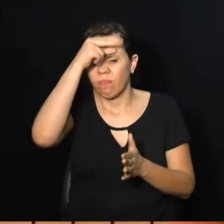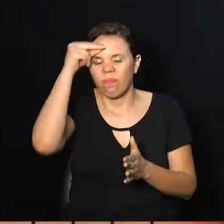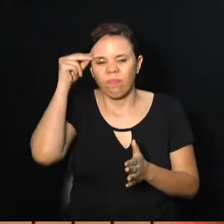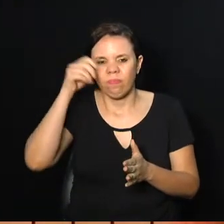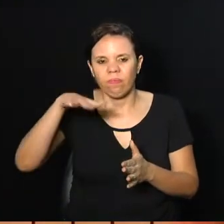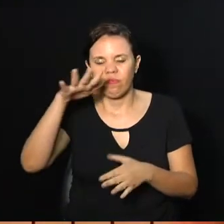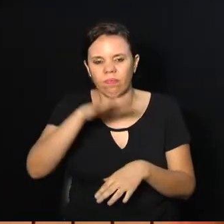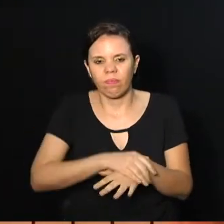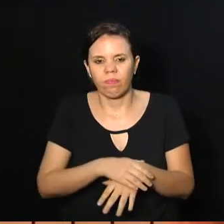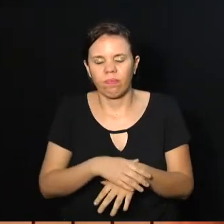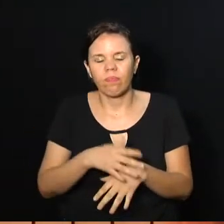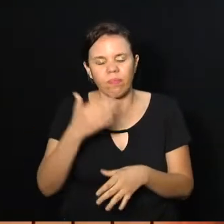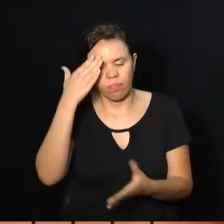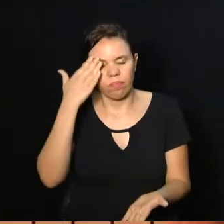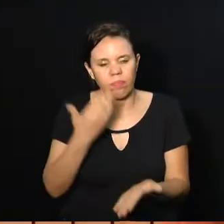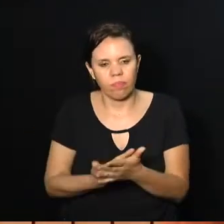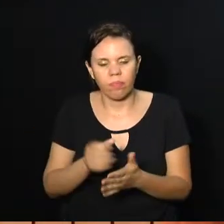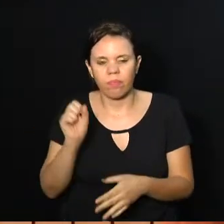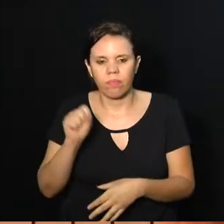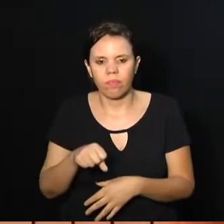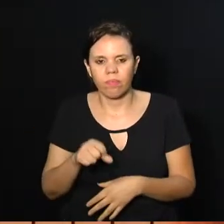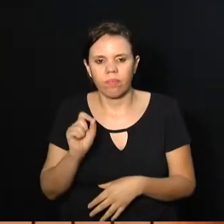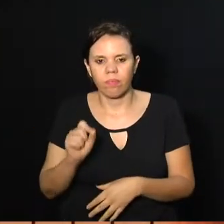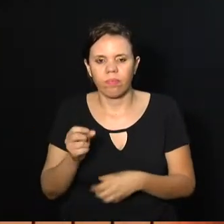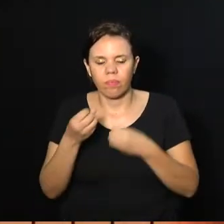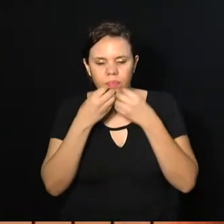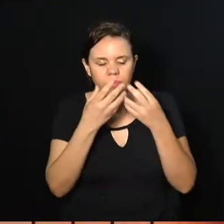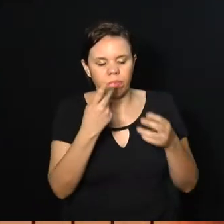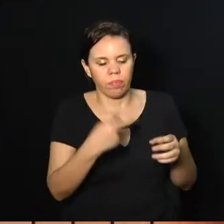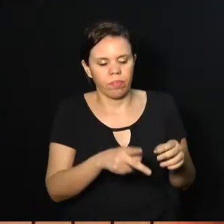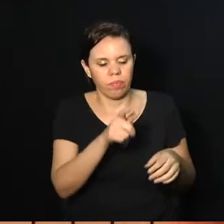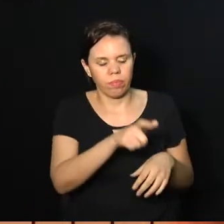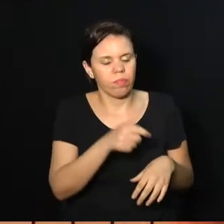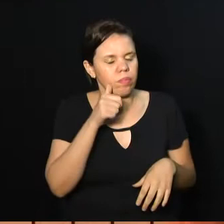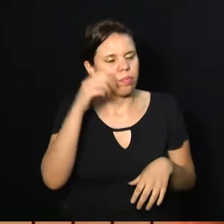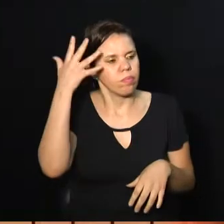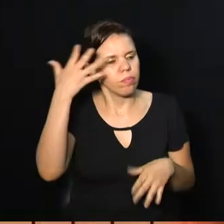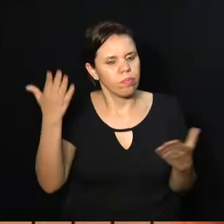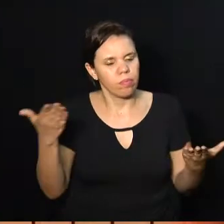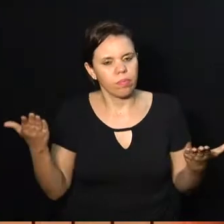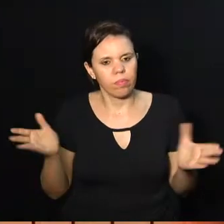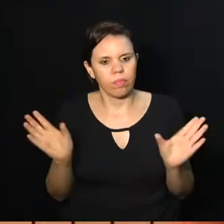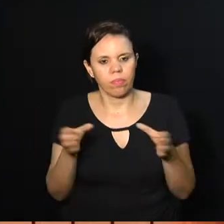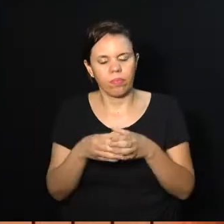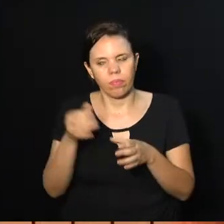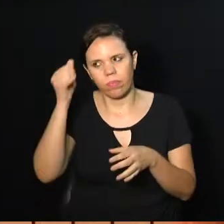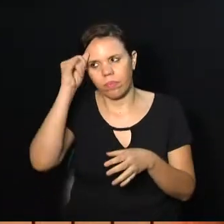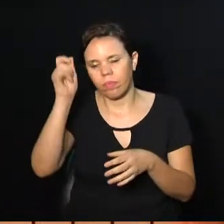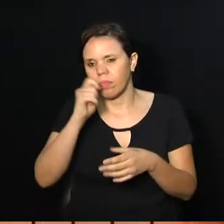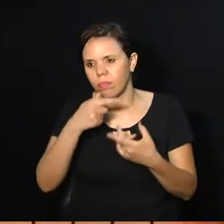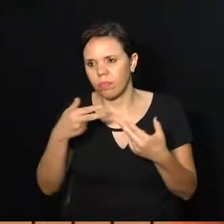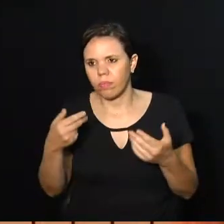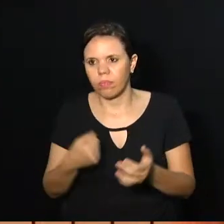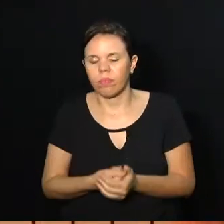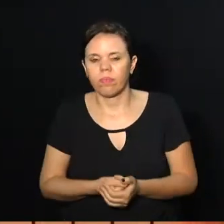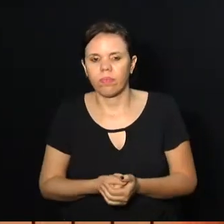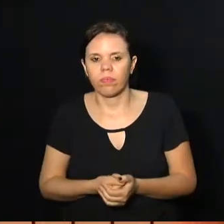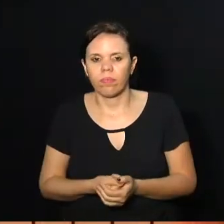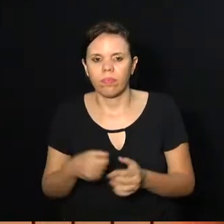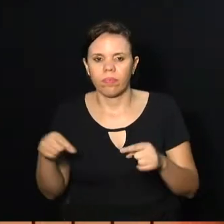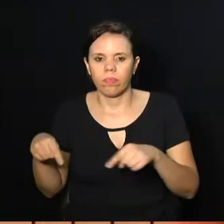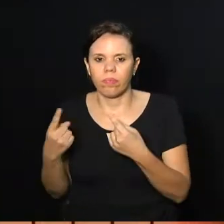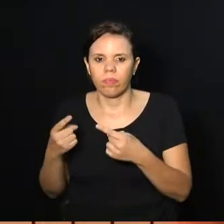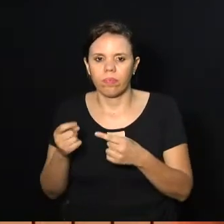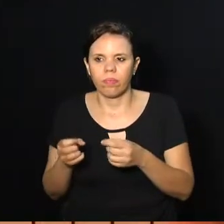tenho absoluta certeza que a fala dela hoje na Comissão de Políticas de Prevenção às Drogas é um desafio